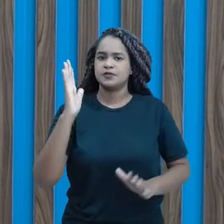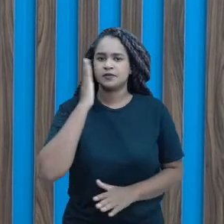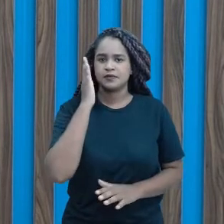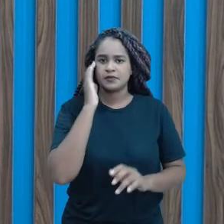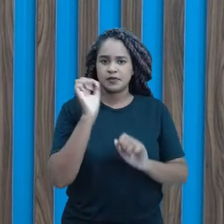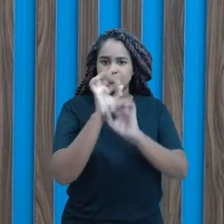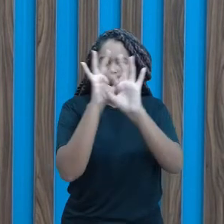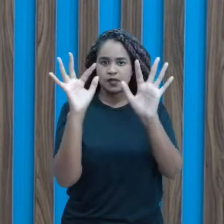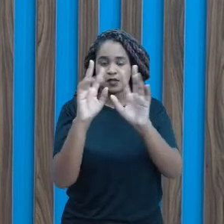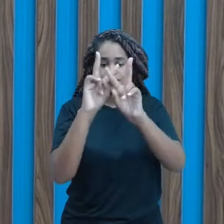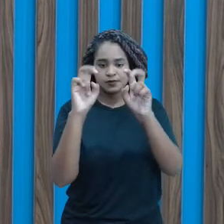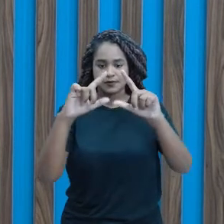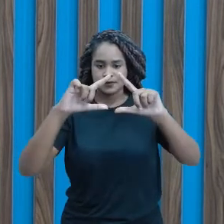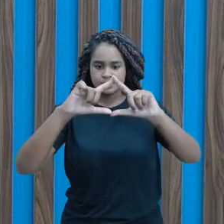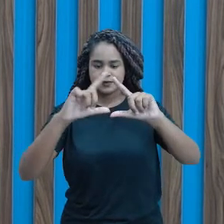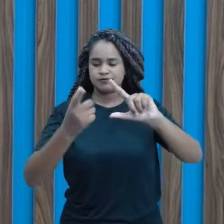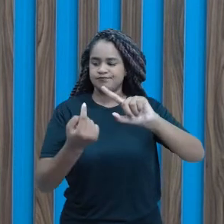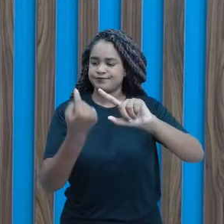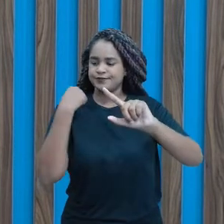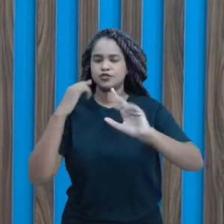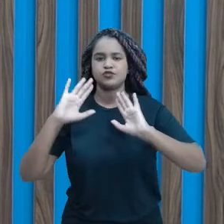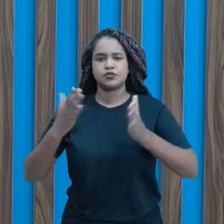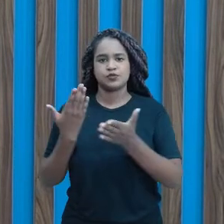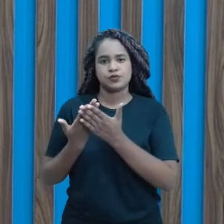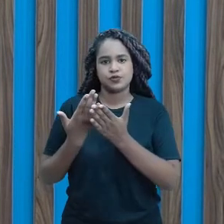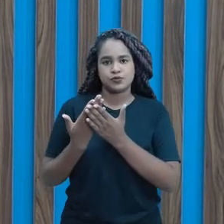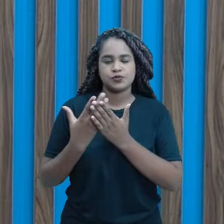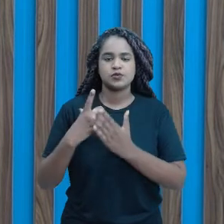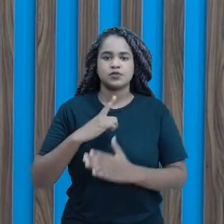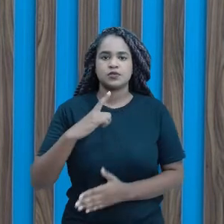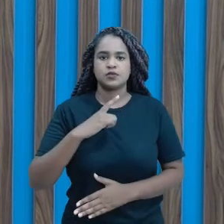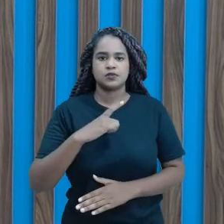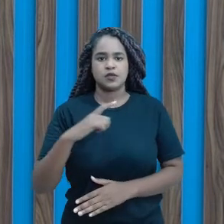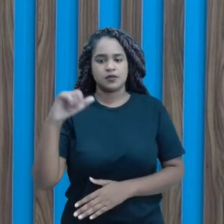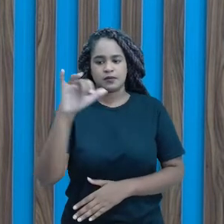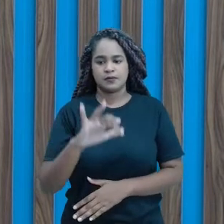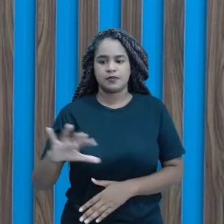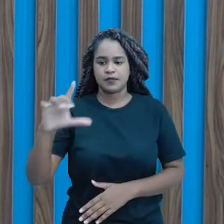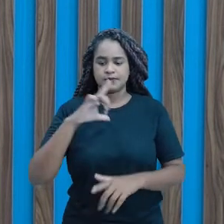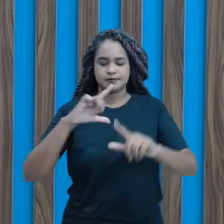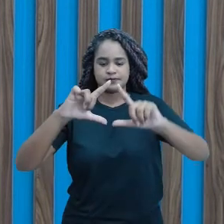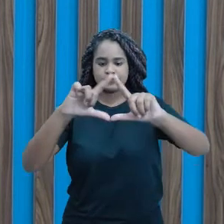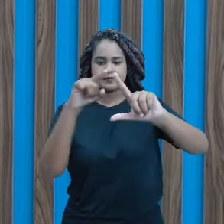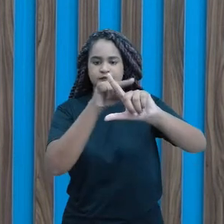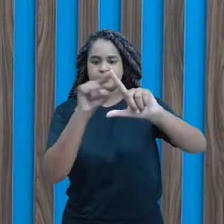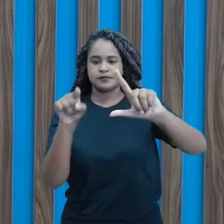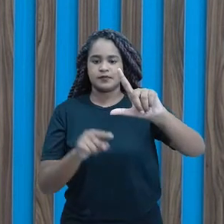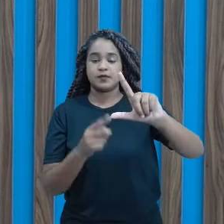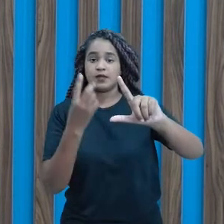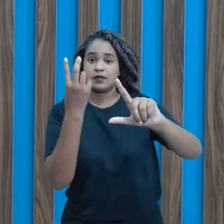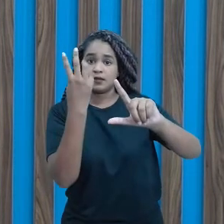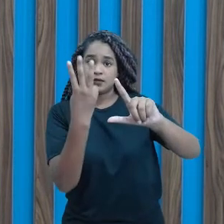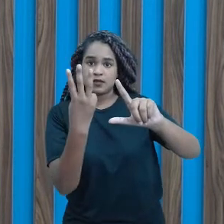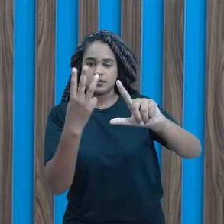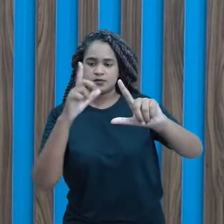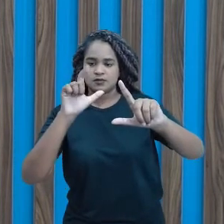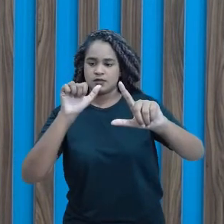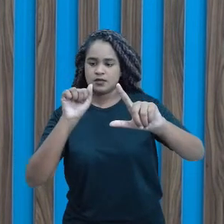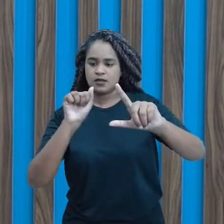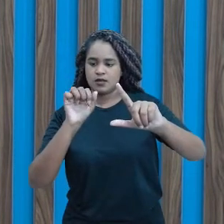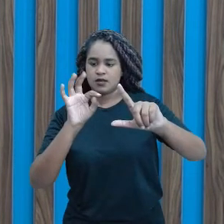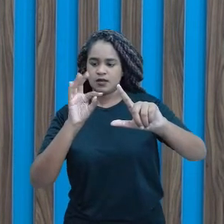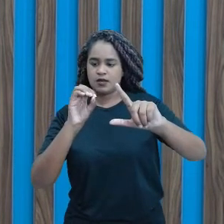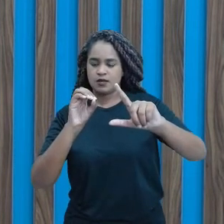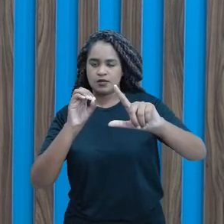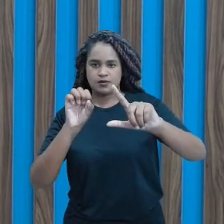séries anteriores. Então, você vai encontrar aí um polígono que possui 3 lados, certo? Depois, Briane definiu para você